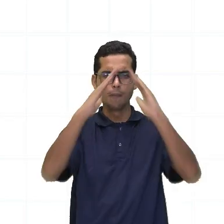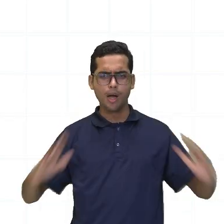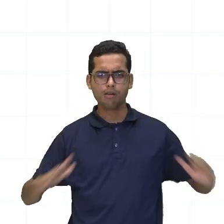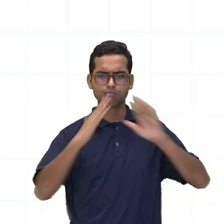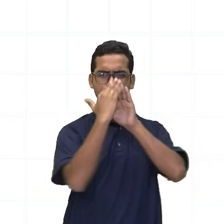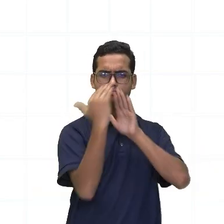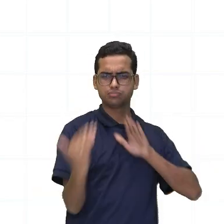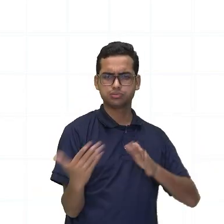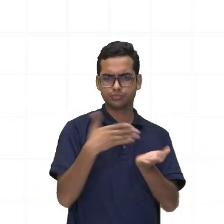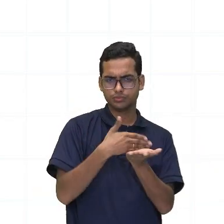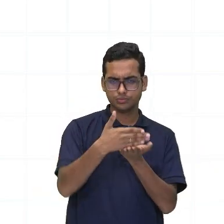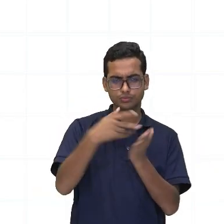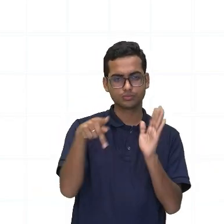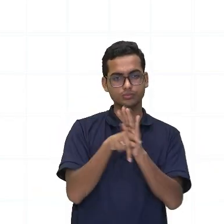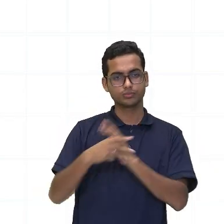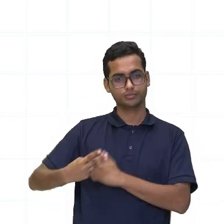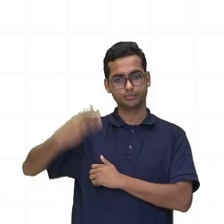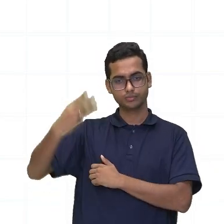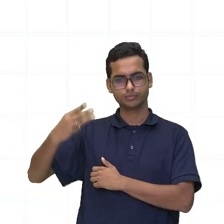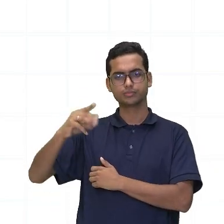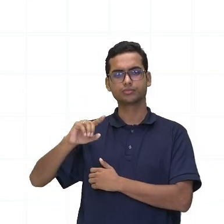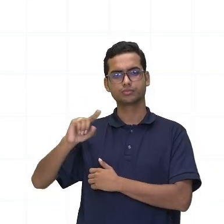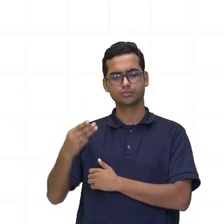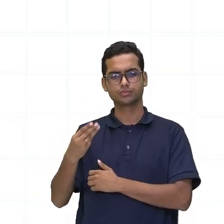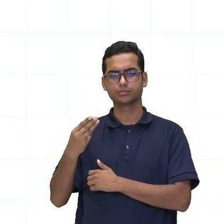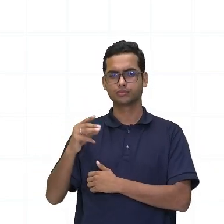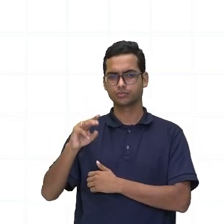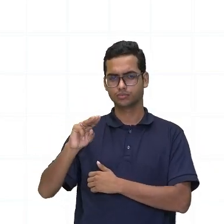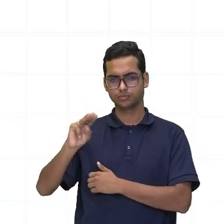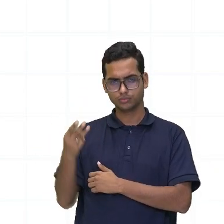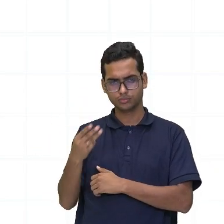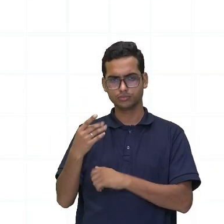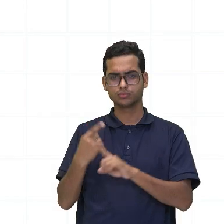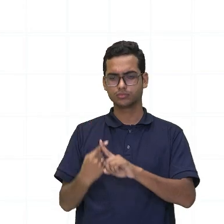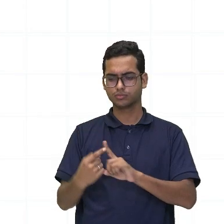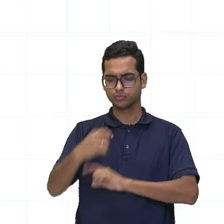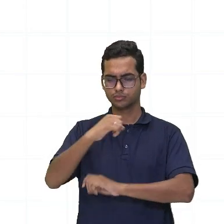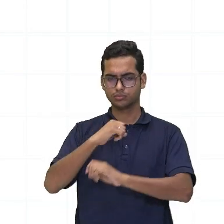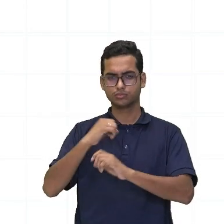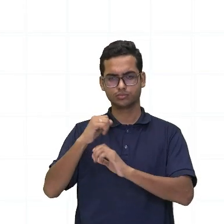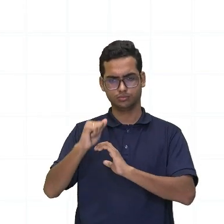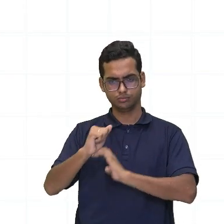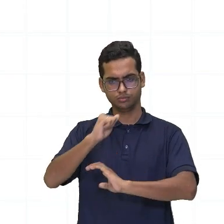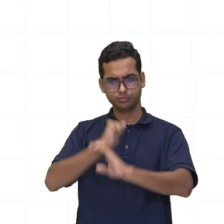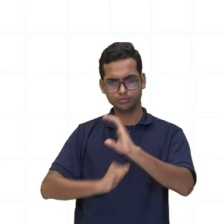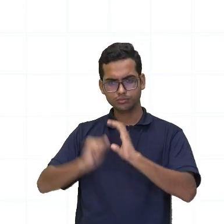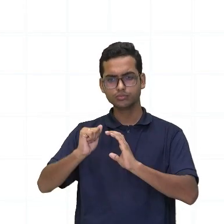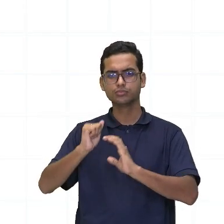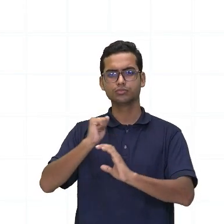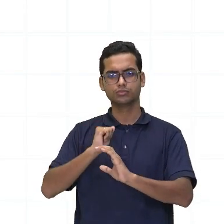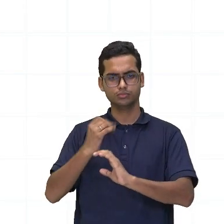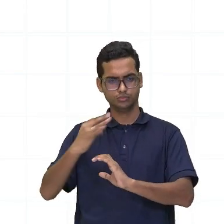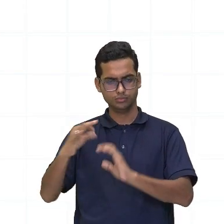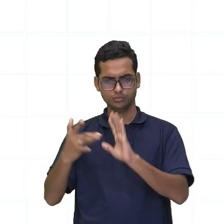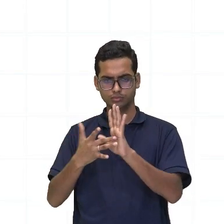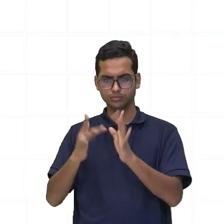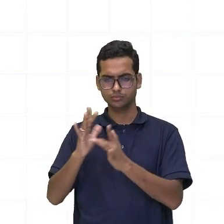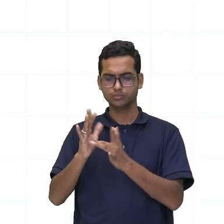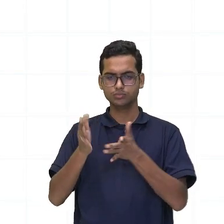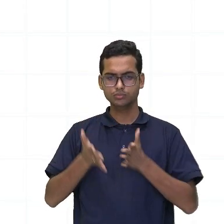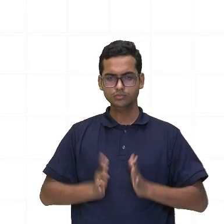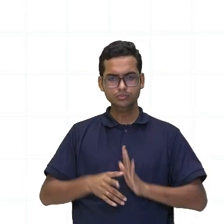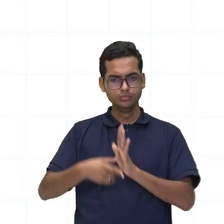no 3º milênio antes de Cristo. Trouxe para vocês aqui a imagem da pirâmide, né, dessas